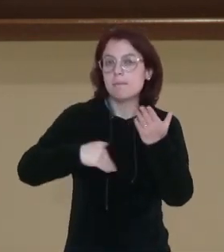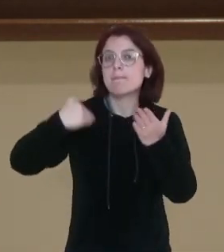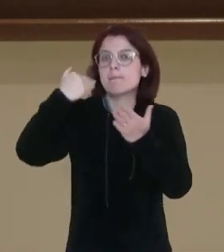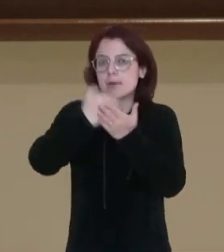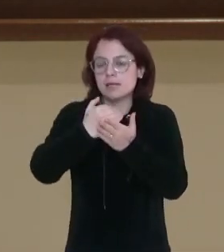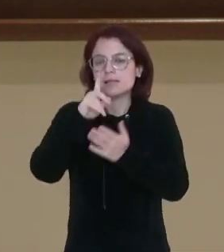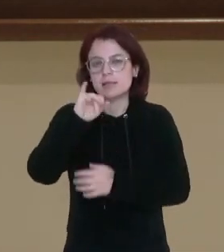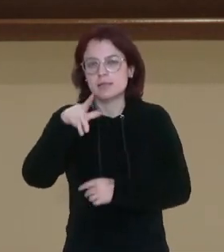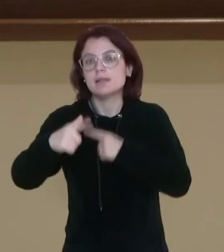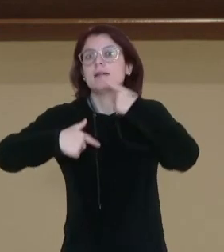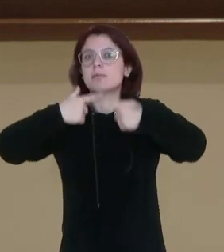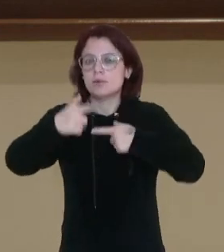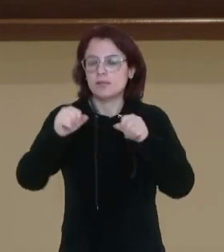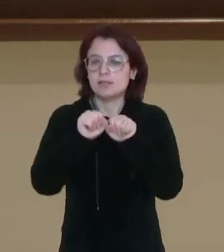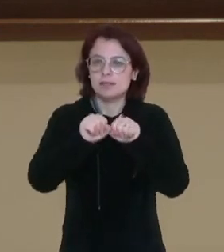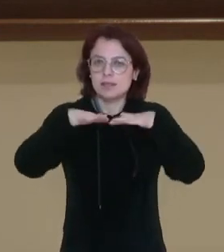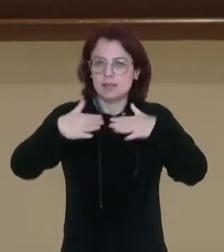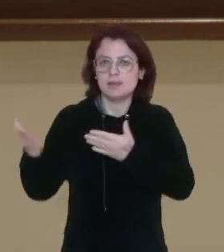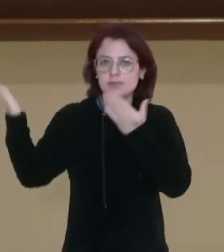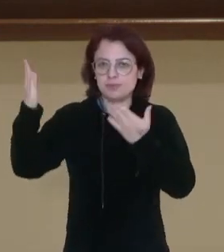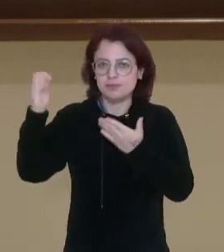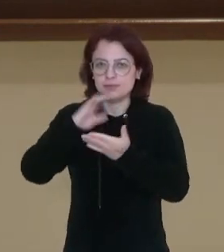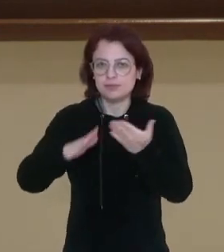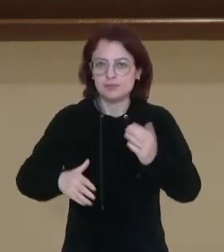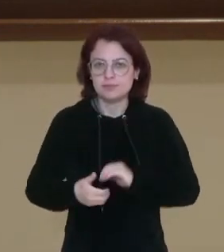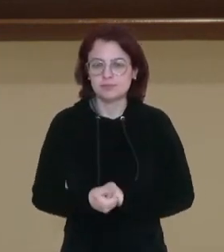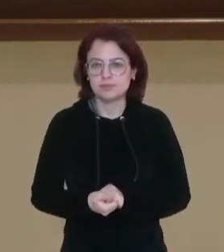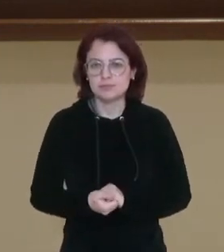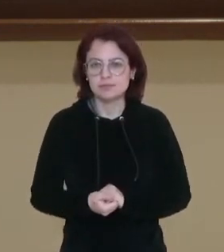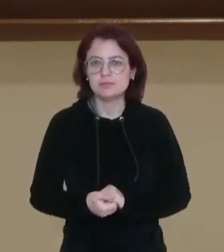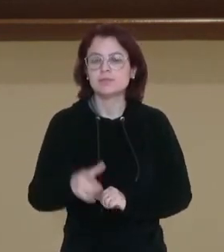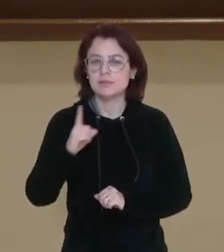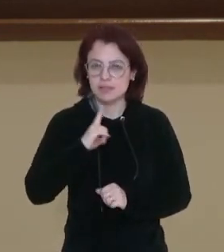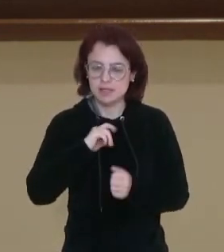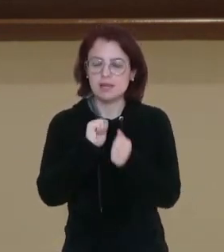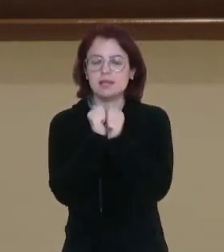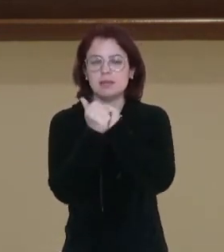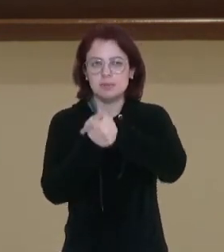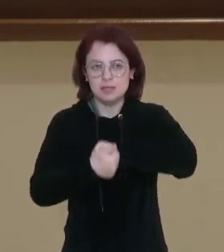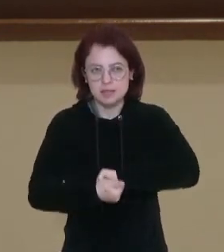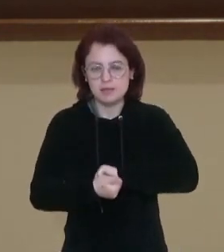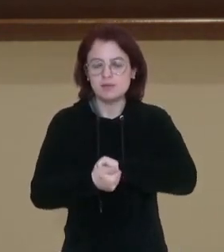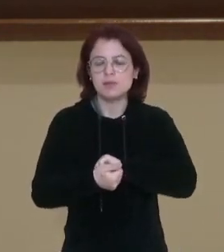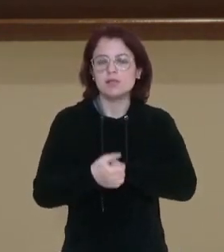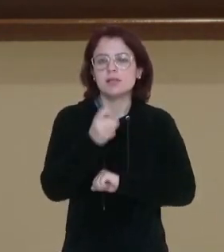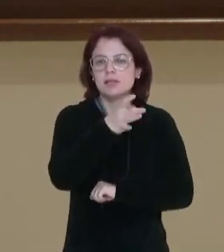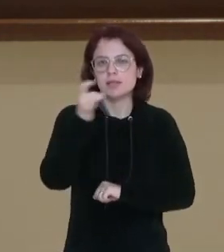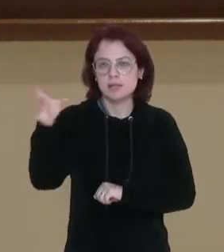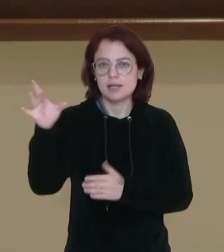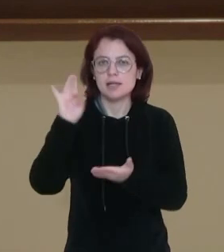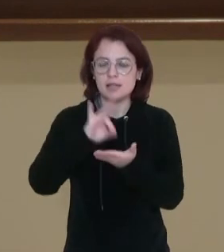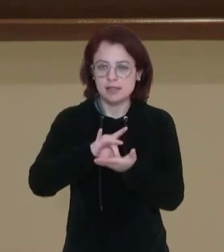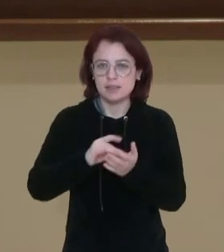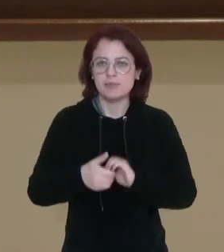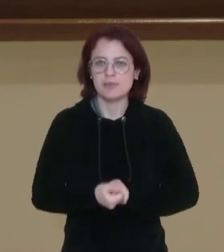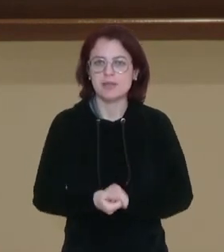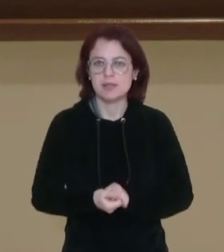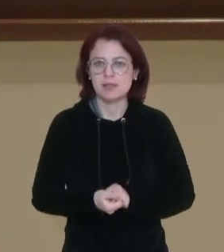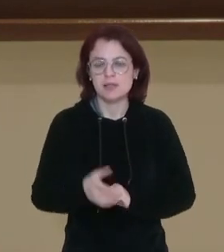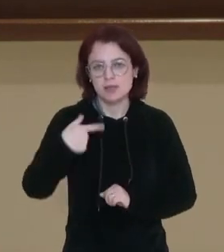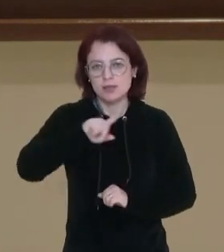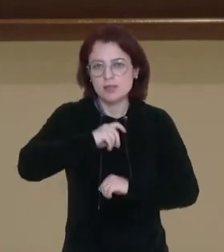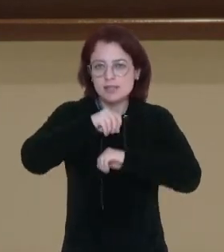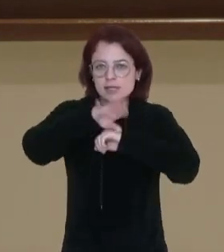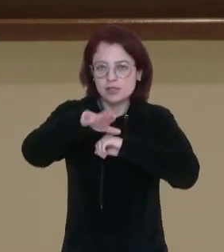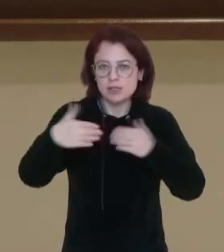para poder fazer essa atividade, ok? Elas são adaptáveis à realidade de cada contexto. Então fica a nossa dica